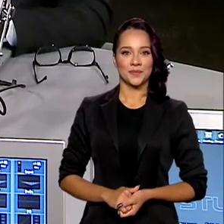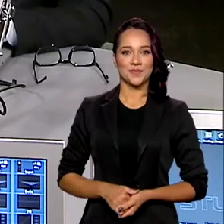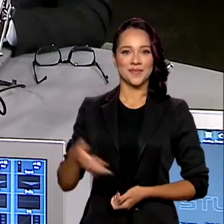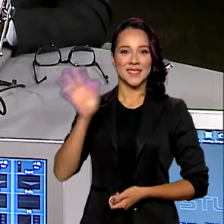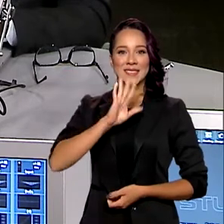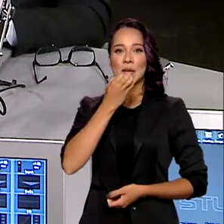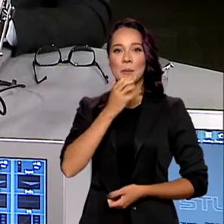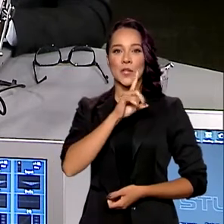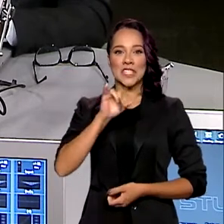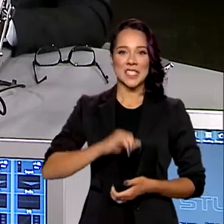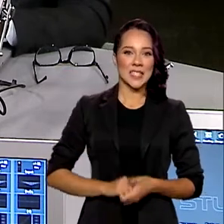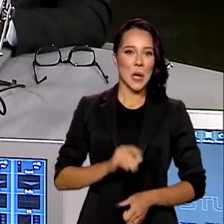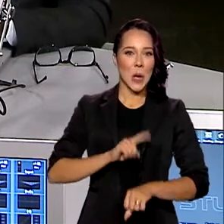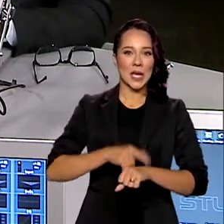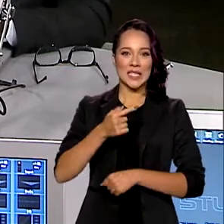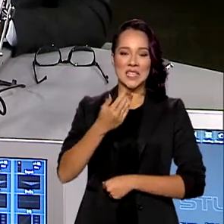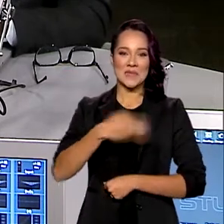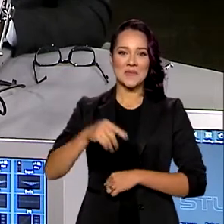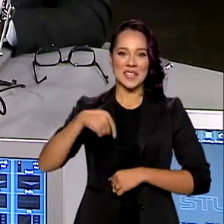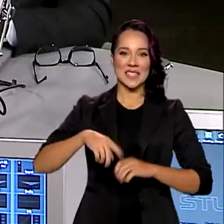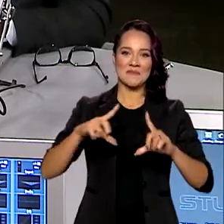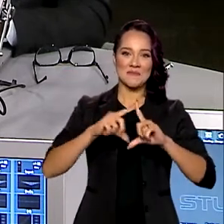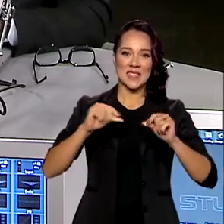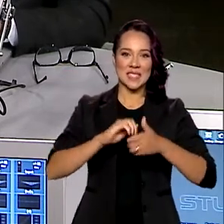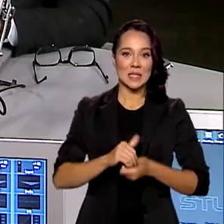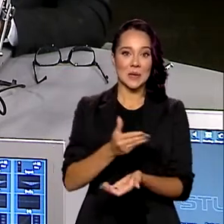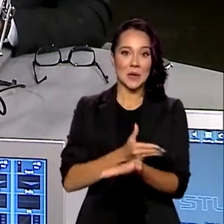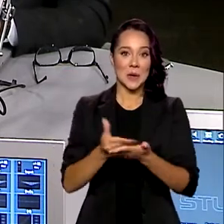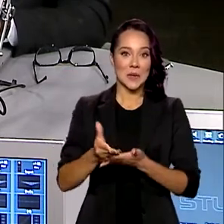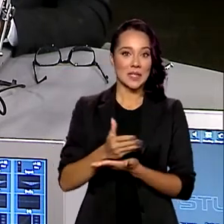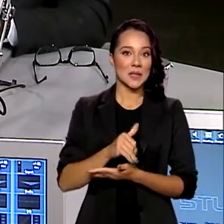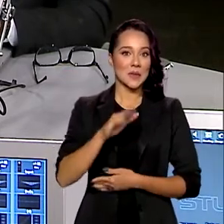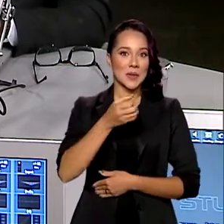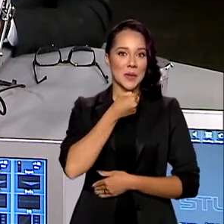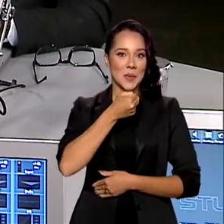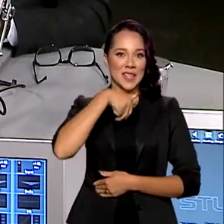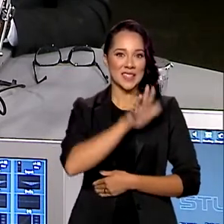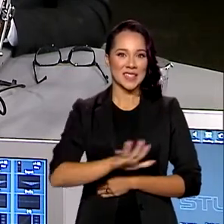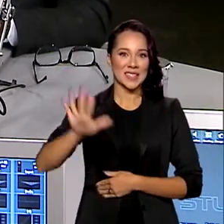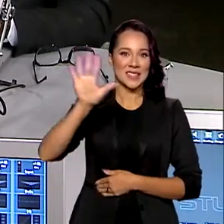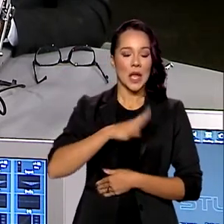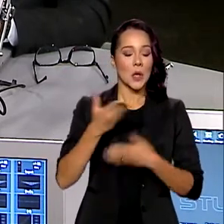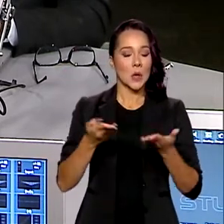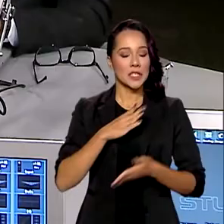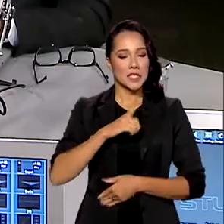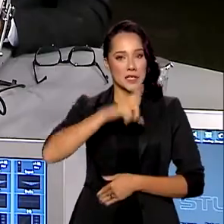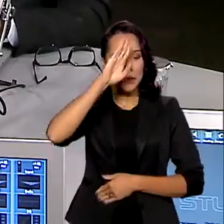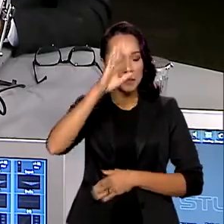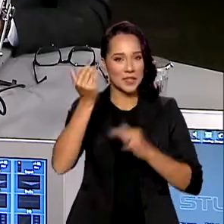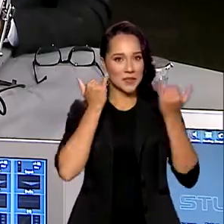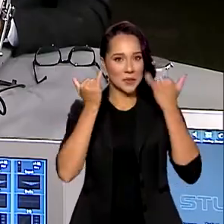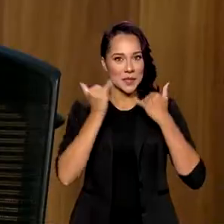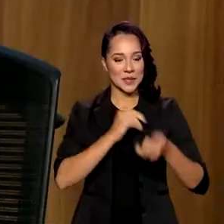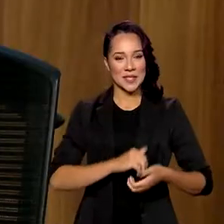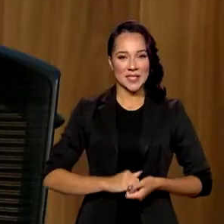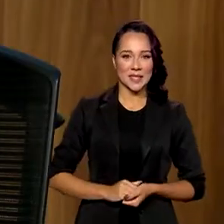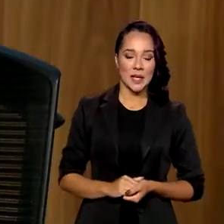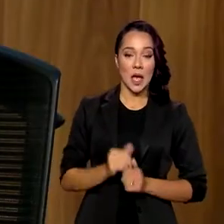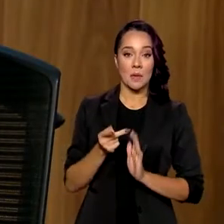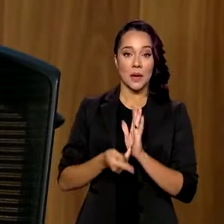o Olá bom dia 7:30 em Brasília estamos iniciando mais uma edição do repórter nacional que hoje traz os seguintes destaques